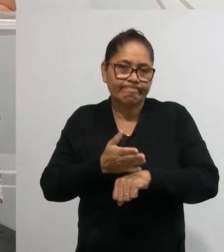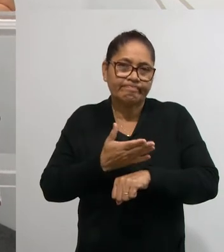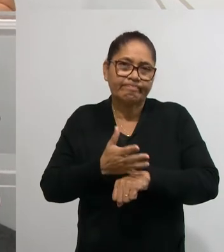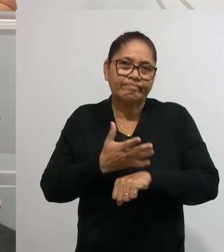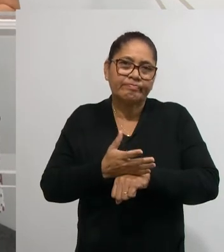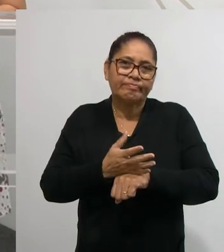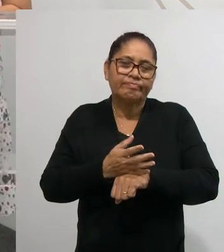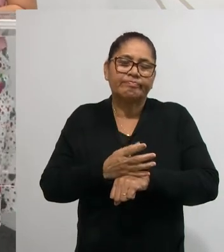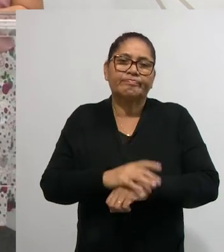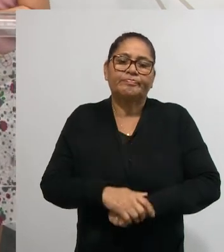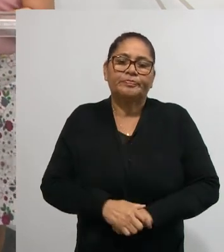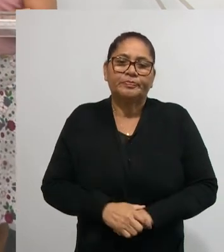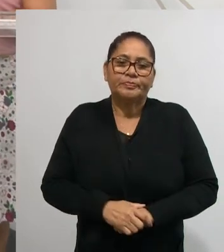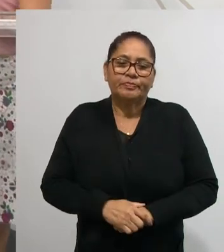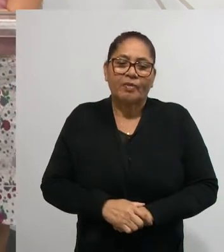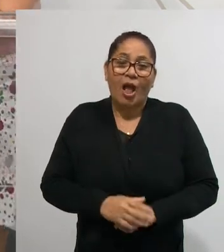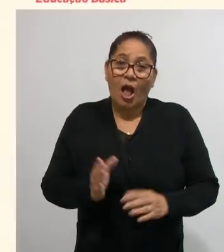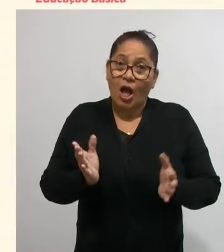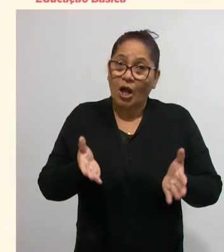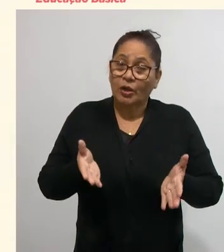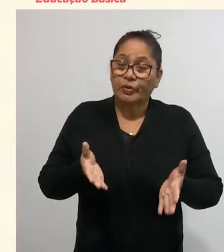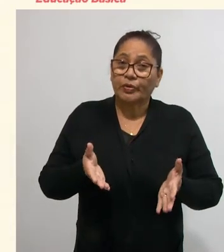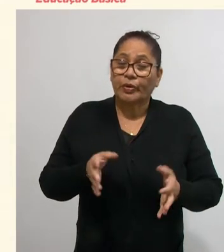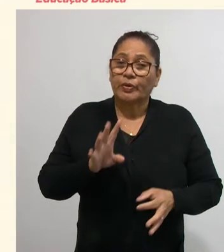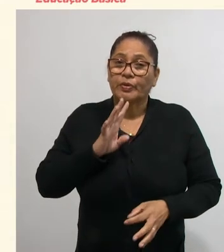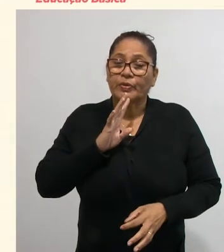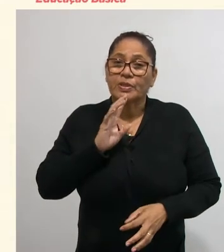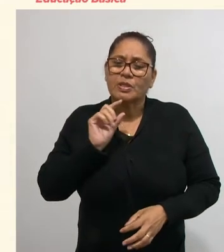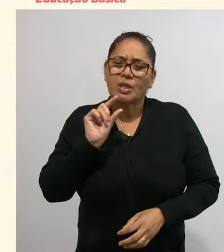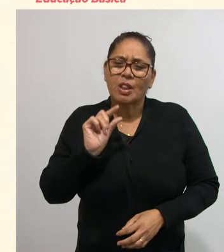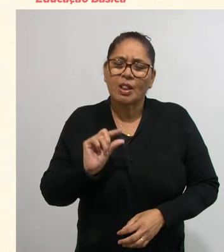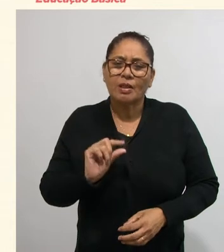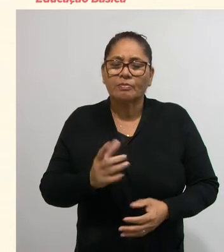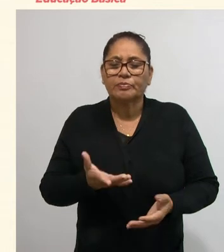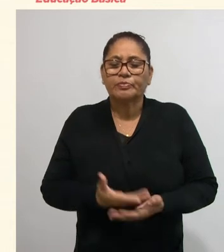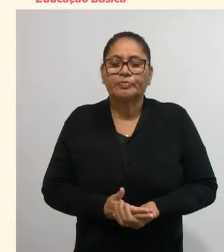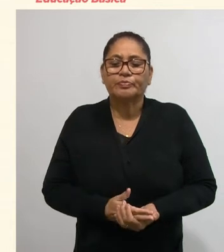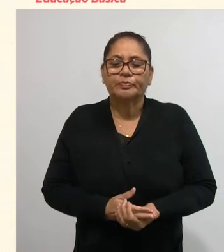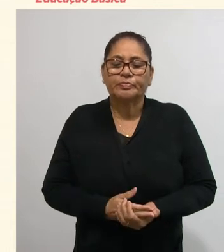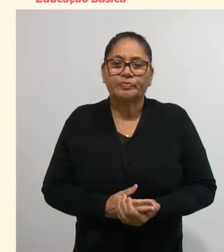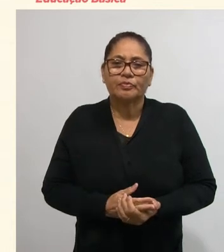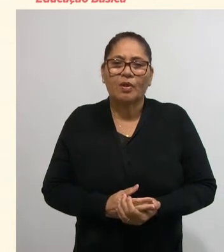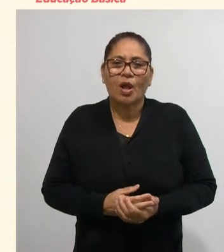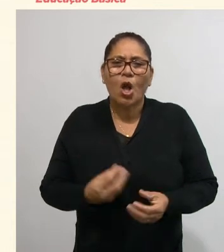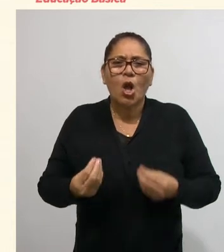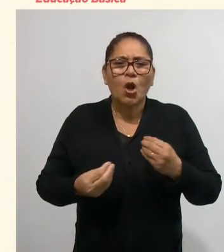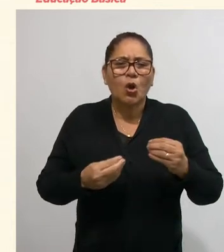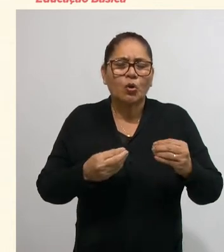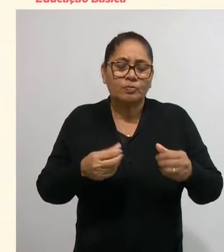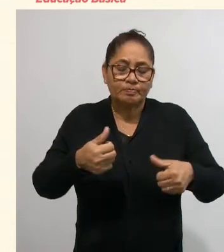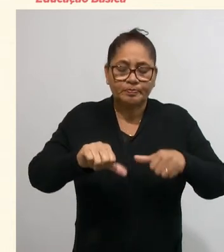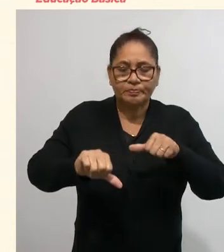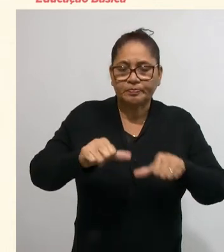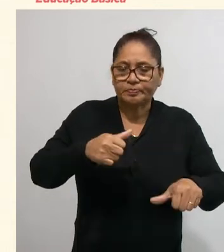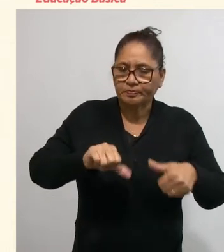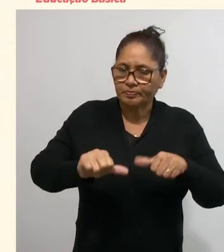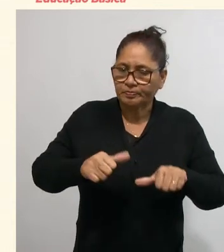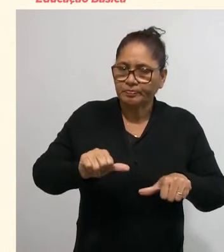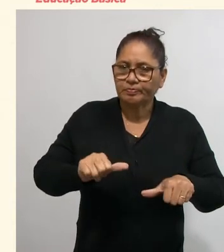e em si agora vamos conhecer um pouco o nosso processo avaliativo